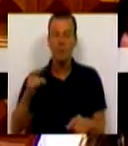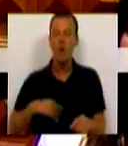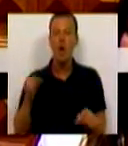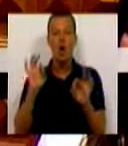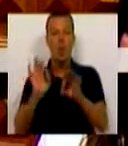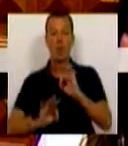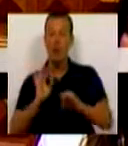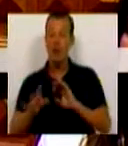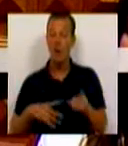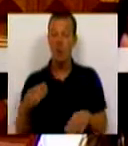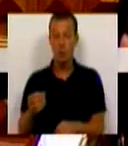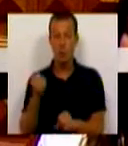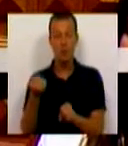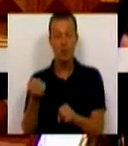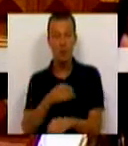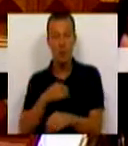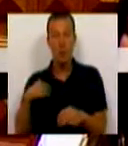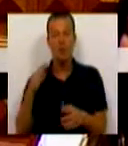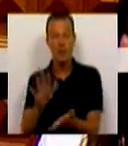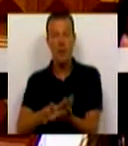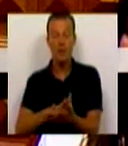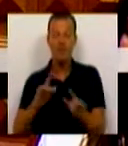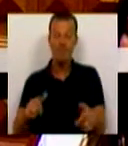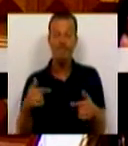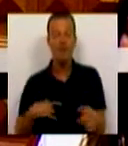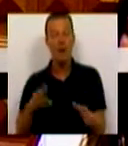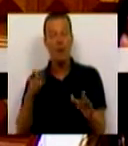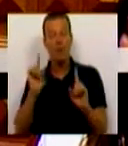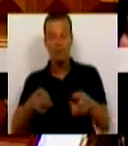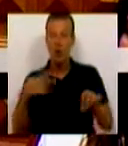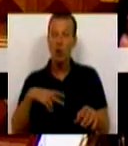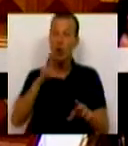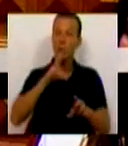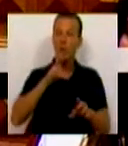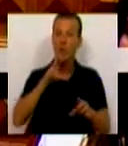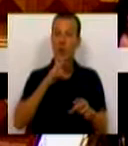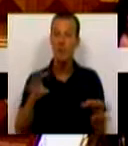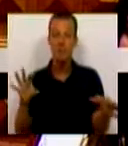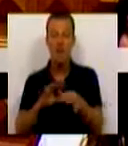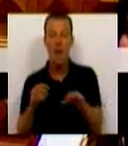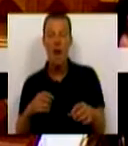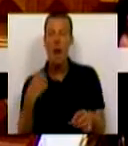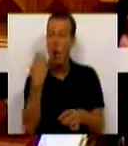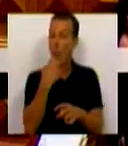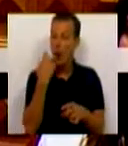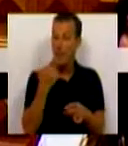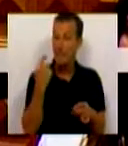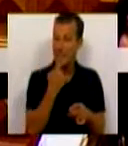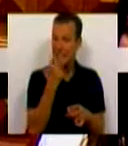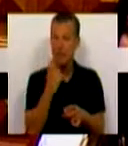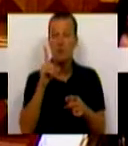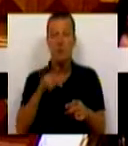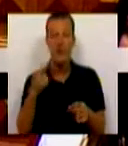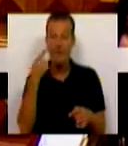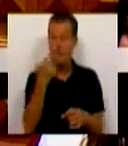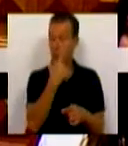saúde primários, a introdução pela primeira vez das respostas ao nível da saúde oral e da saúde visual, que vão servir